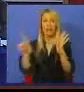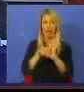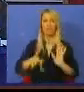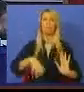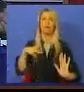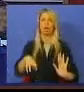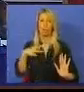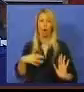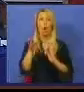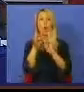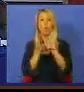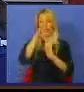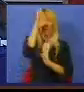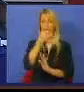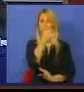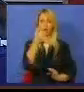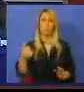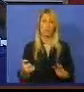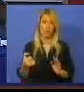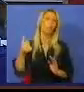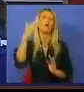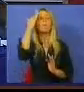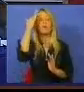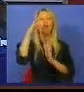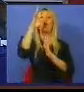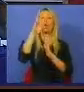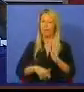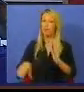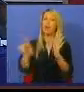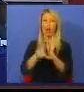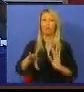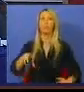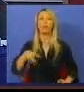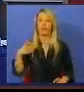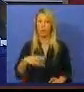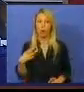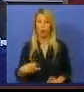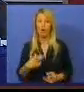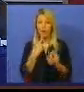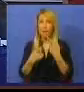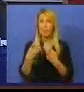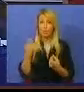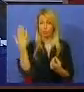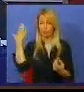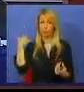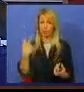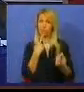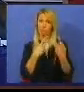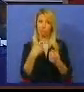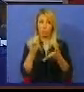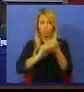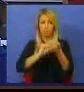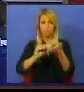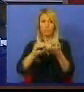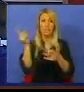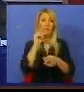O Programa de Governo de 2005 previa a regulamentação da Lei do Património. Em pergunta que lhe dirigimos por escrito no dia 8 de abril